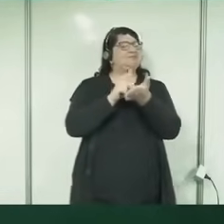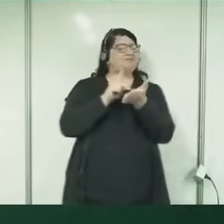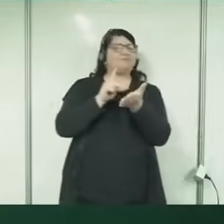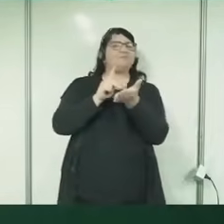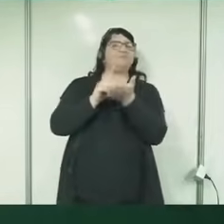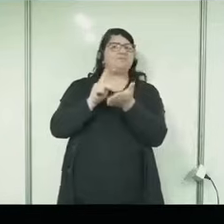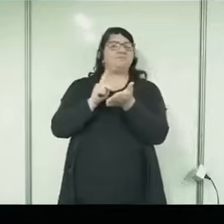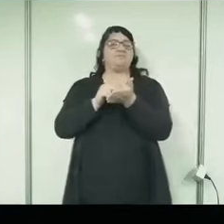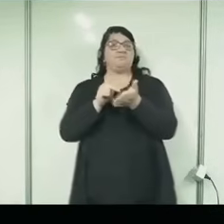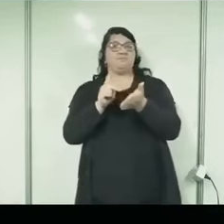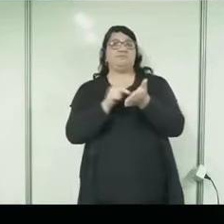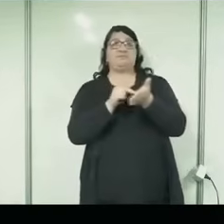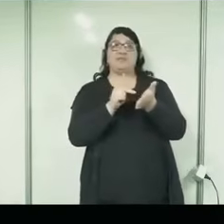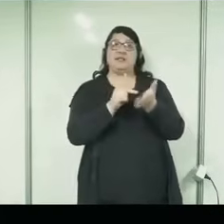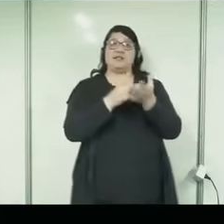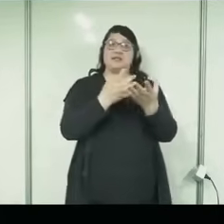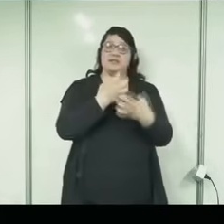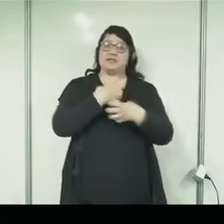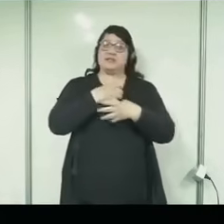Teve mais segurança